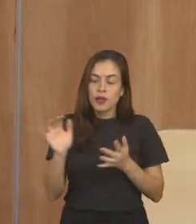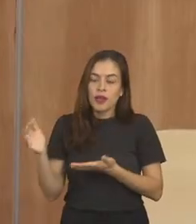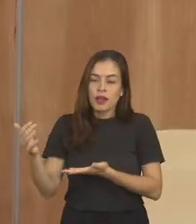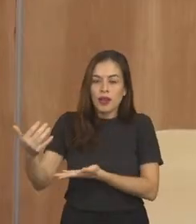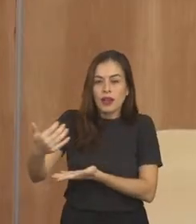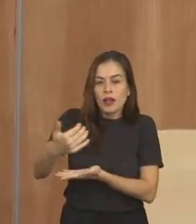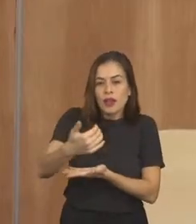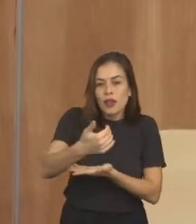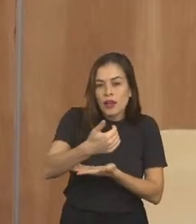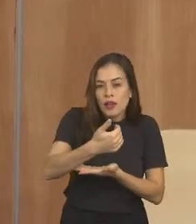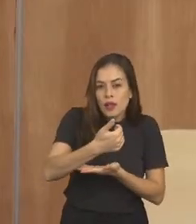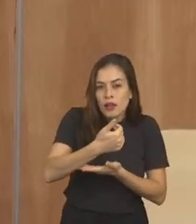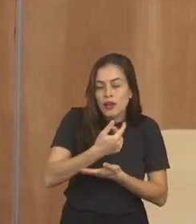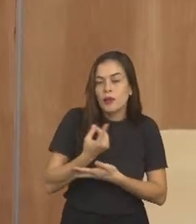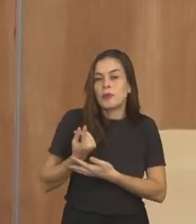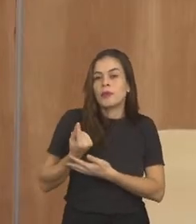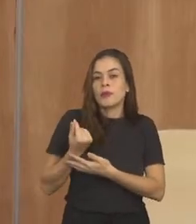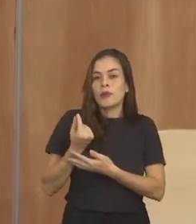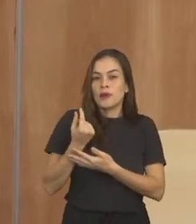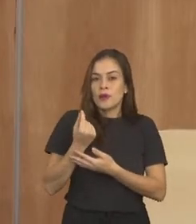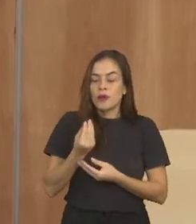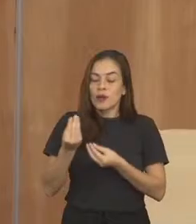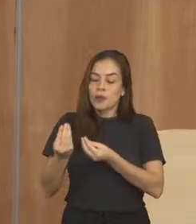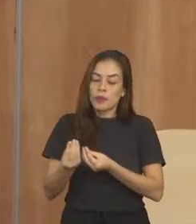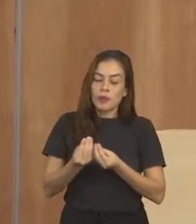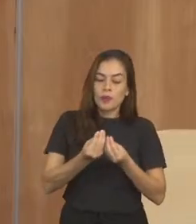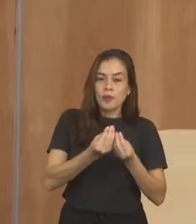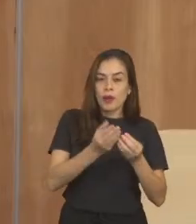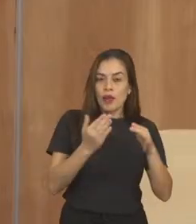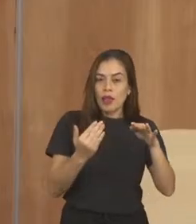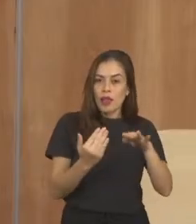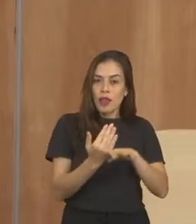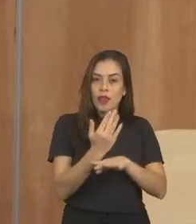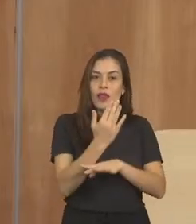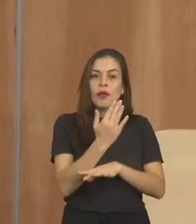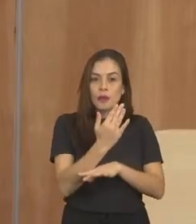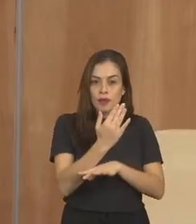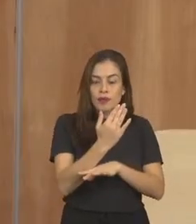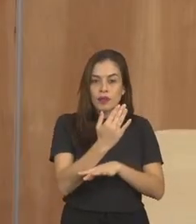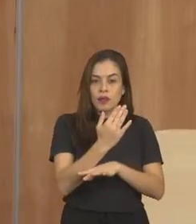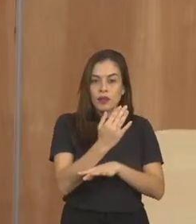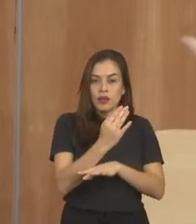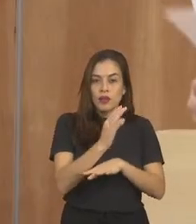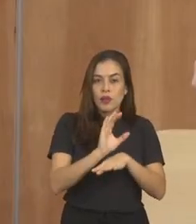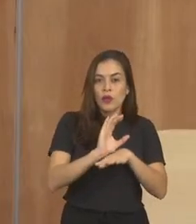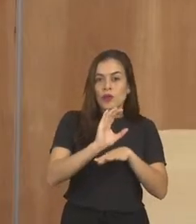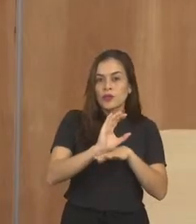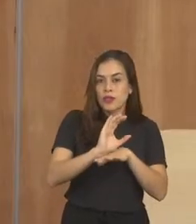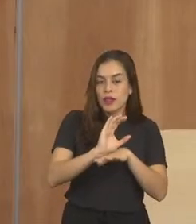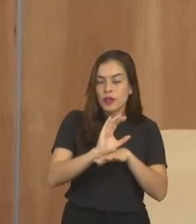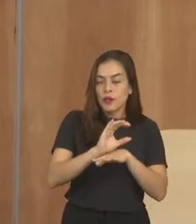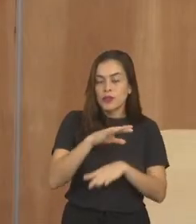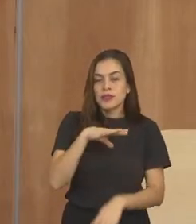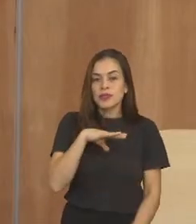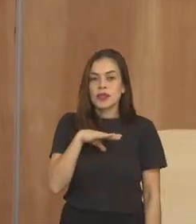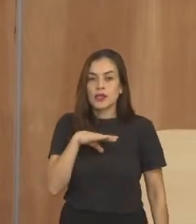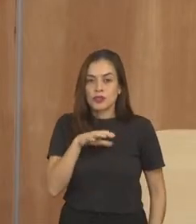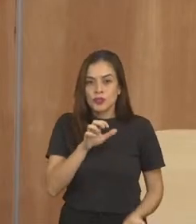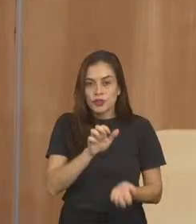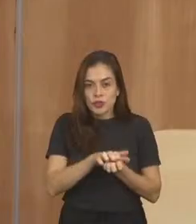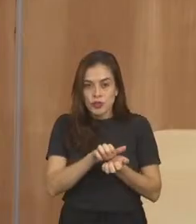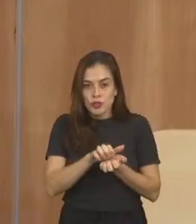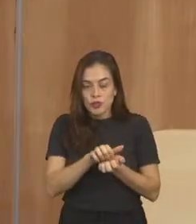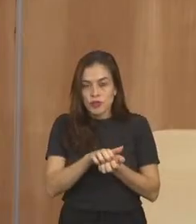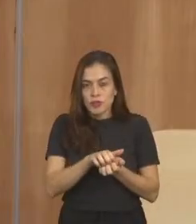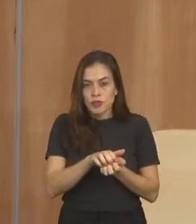de recursos que serão submetidos à aprovação do respectivo Conselho Municipal.